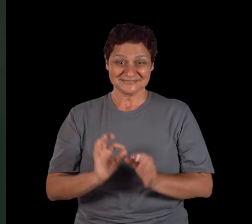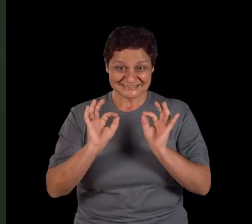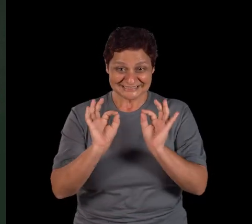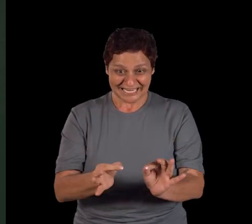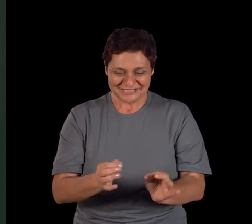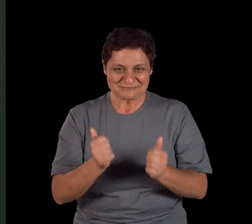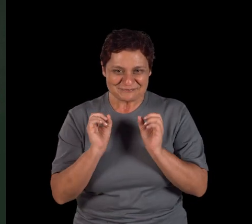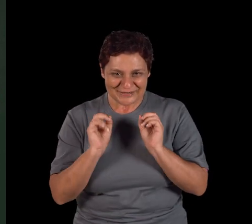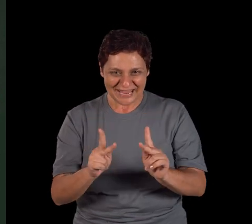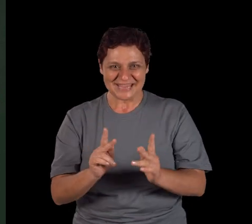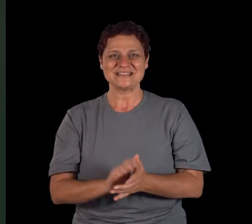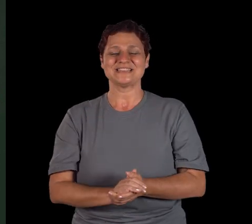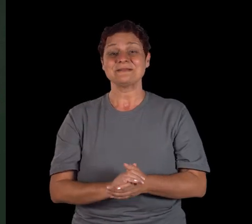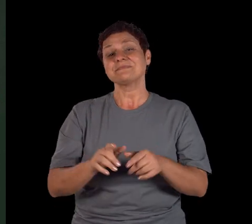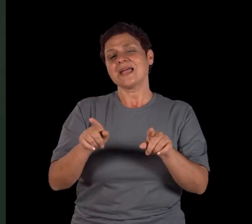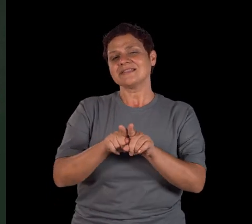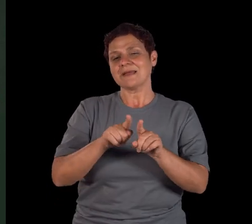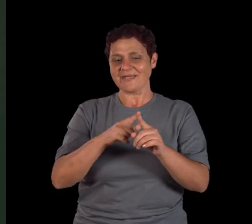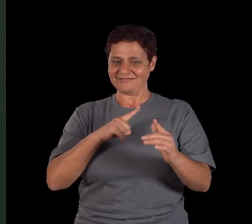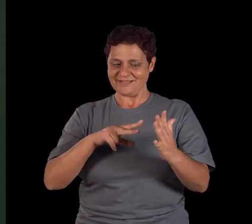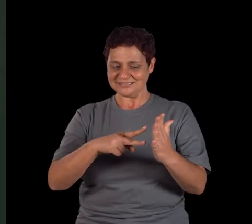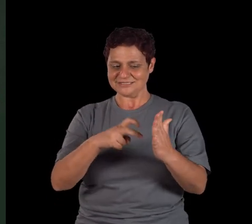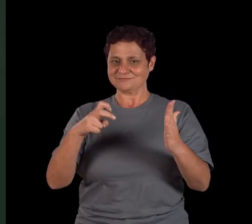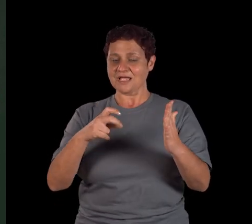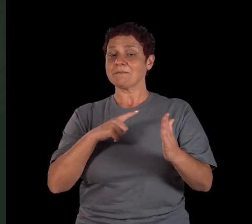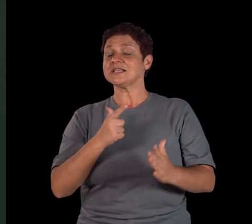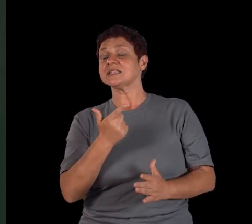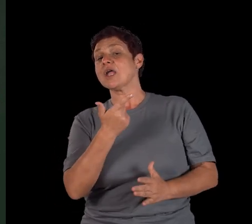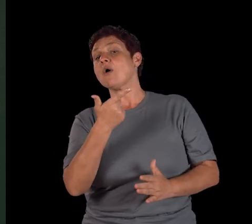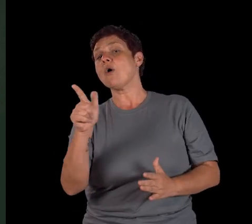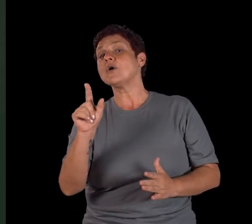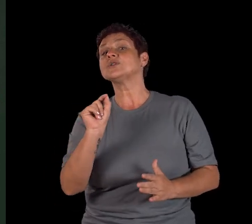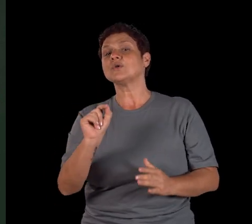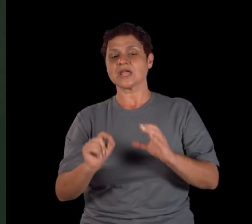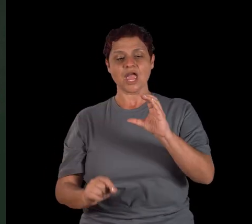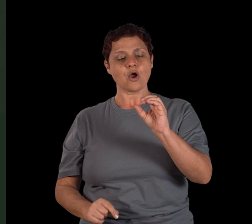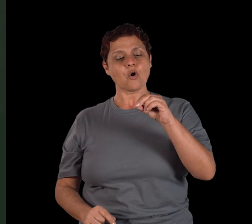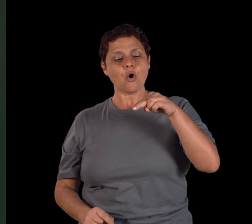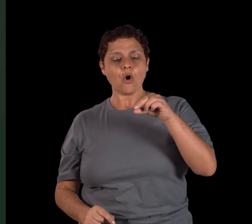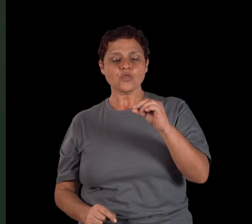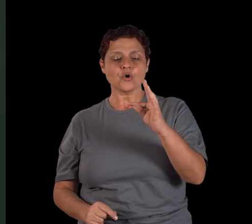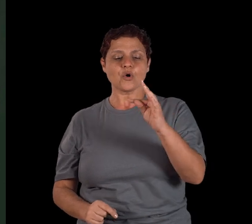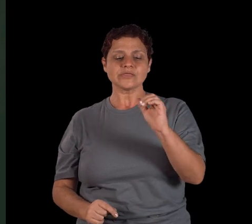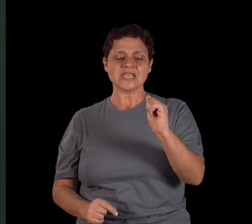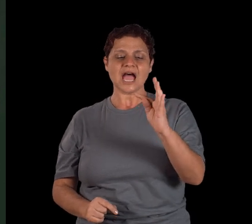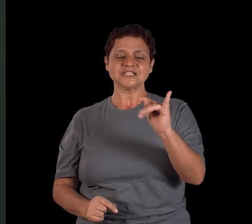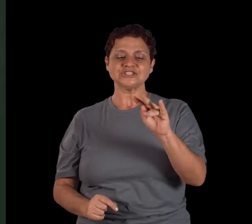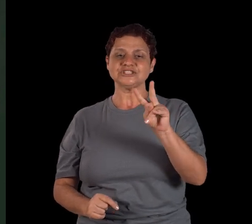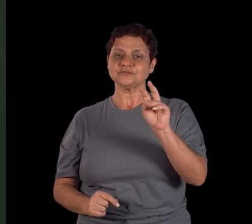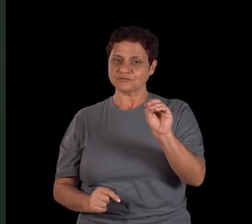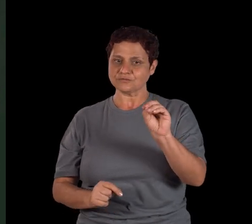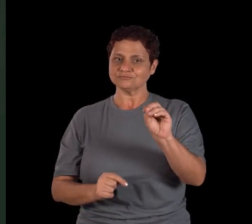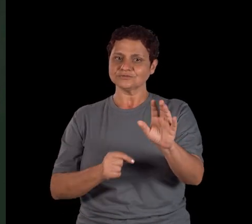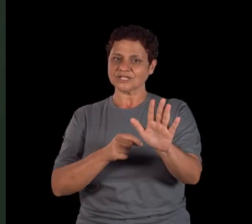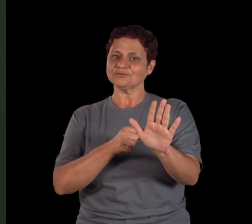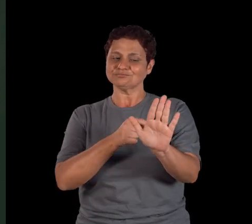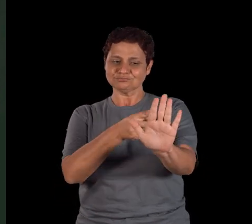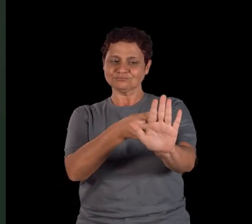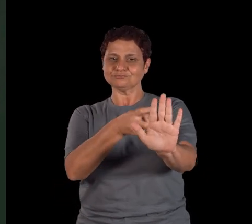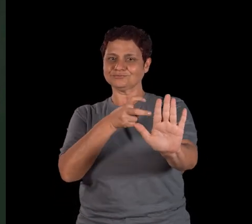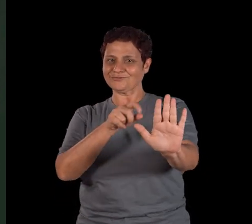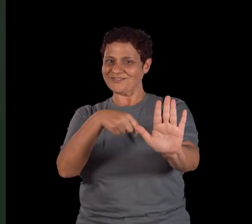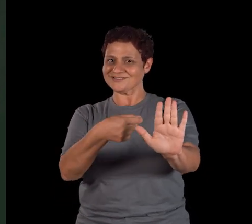Certo? Beleza? Além do sentido denotativo, nós temos um outro, que é o conotativo, ou conotação.